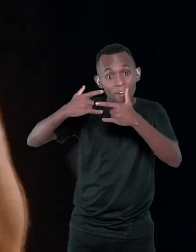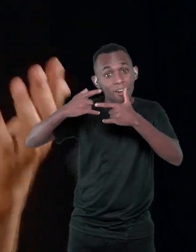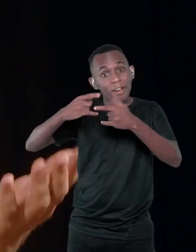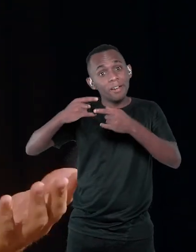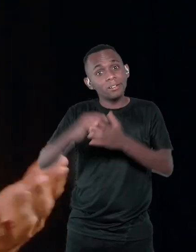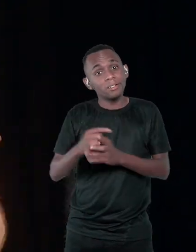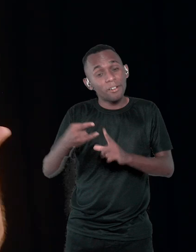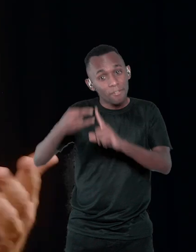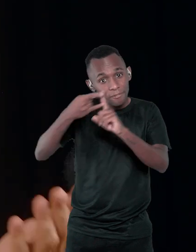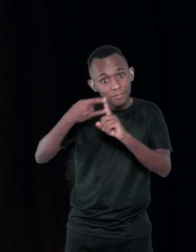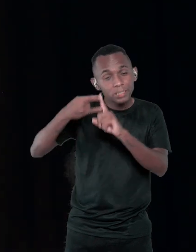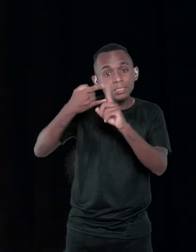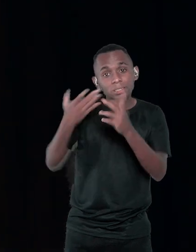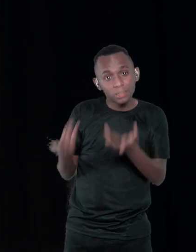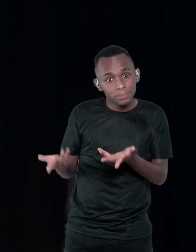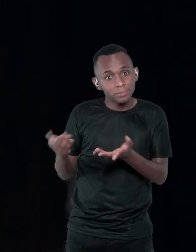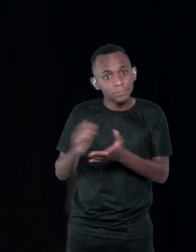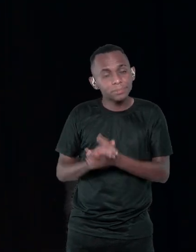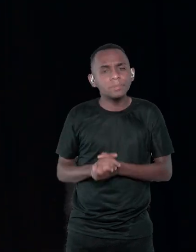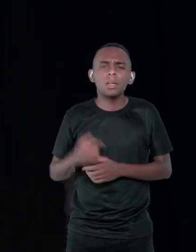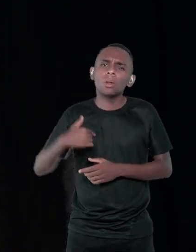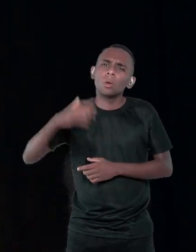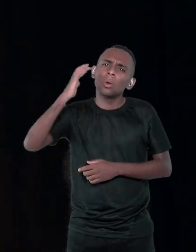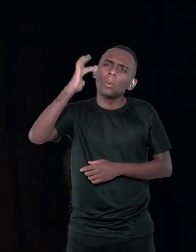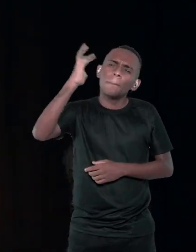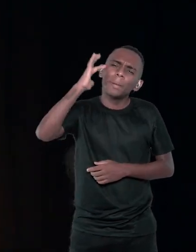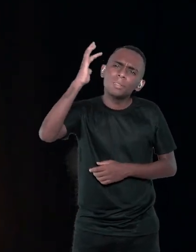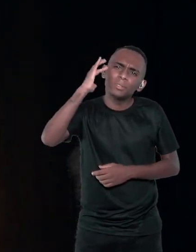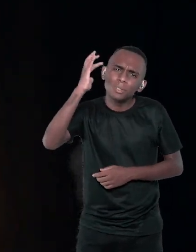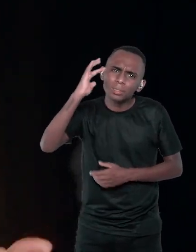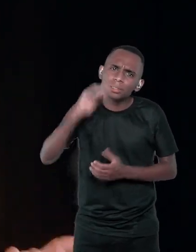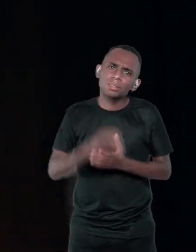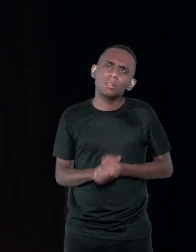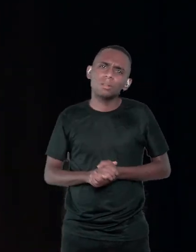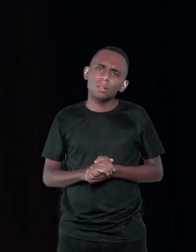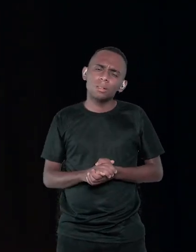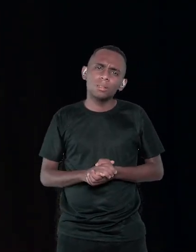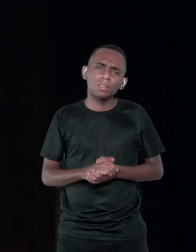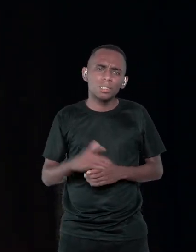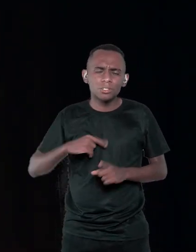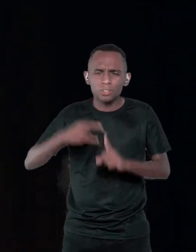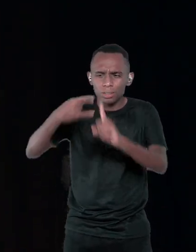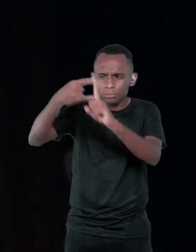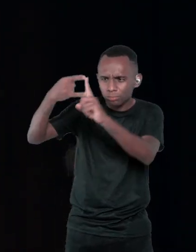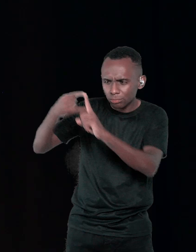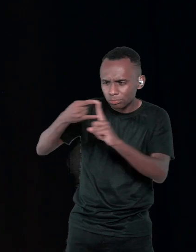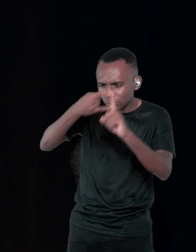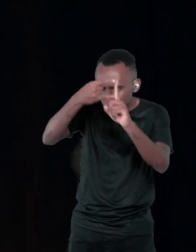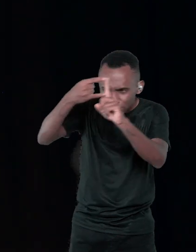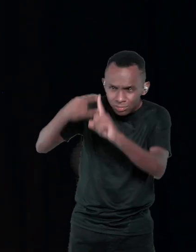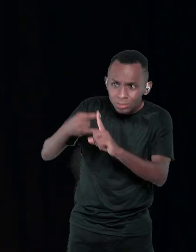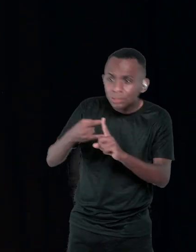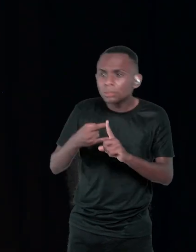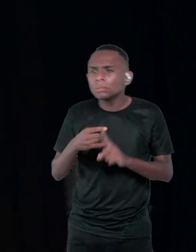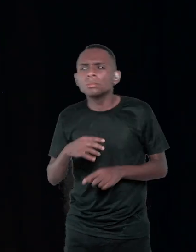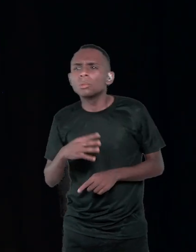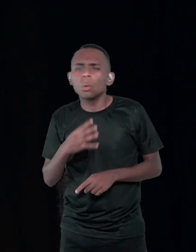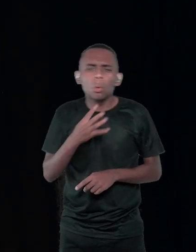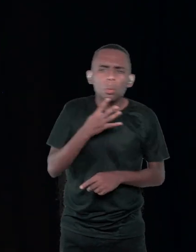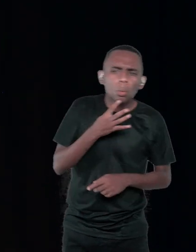E eu comecei a imaginar uma festa de Zoom, onde, de repente, tinha num daqueles quadradinhos ali, alguém que ninguém